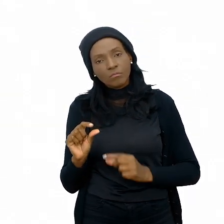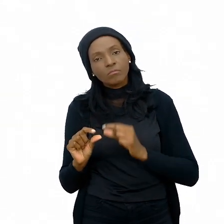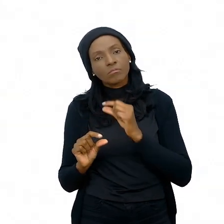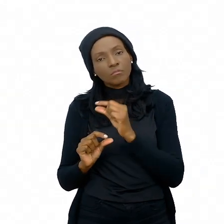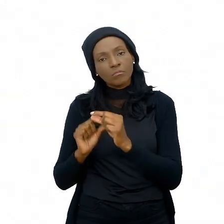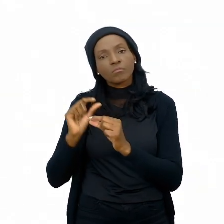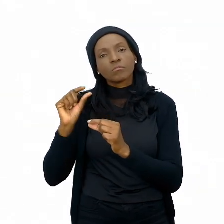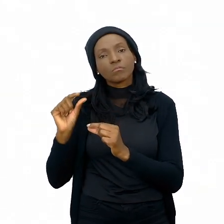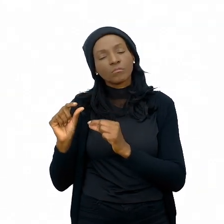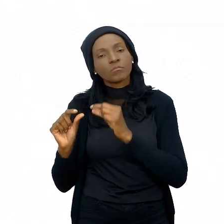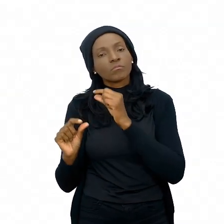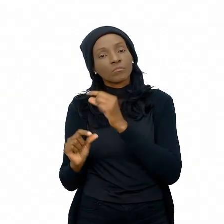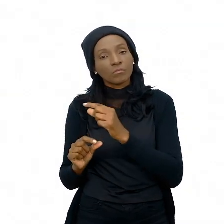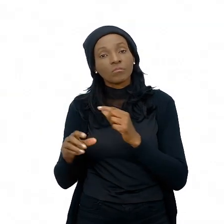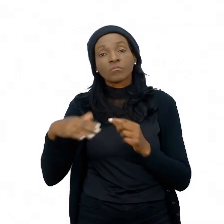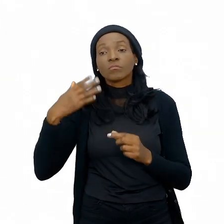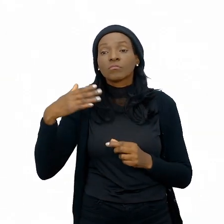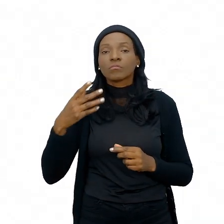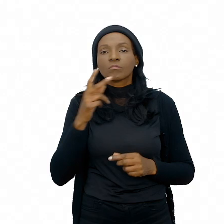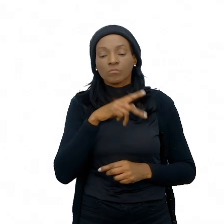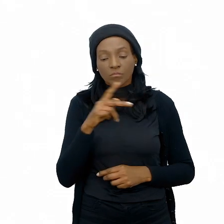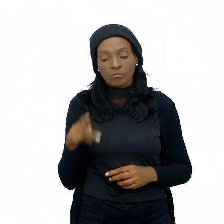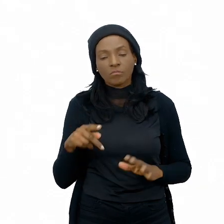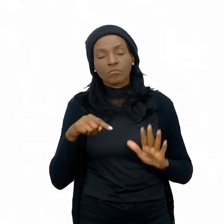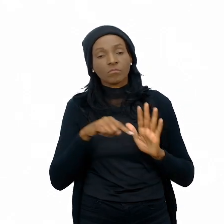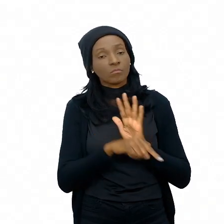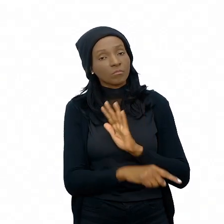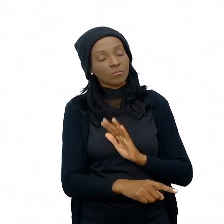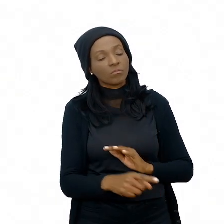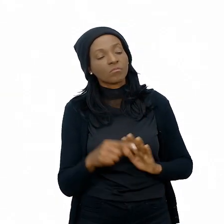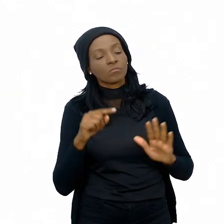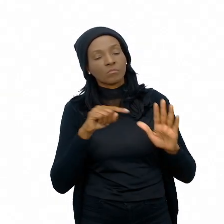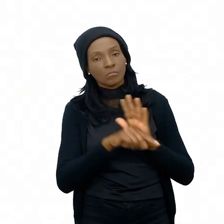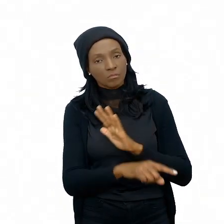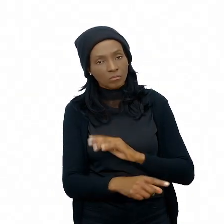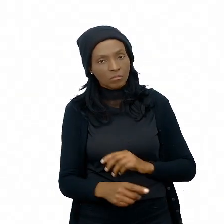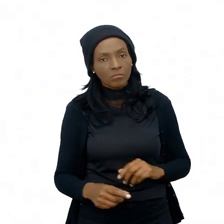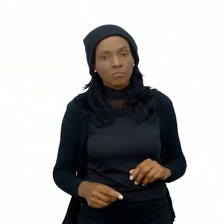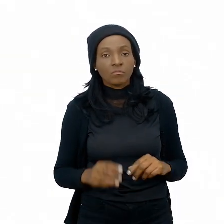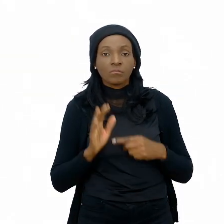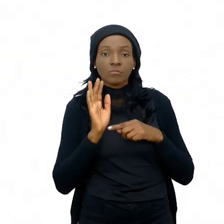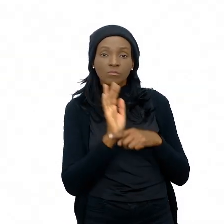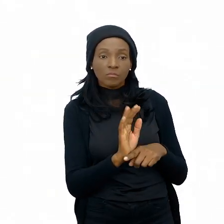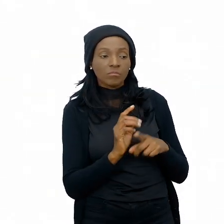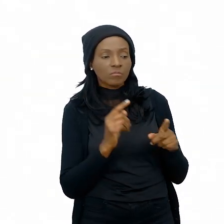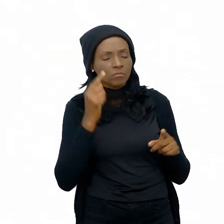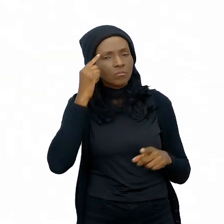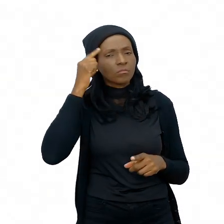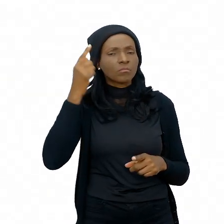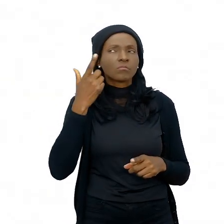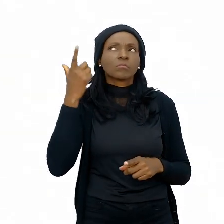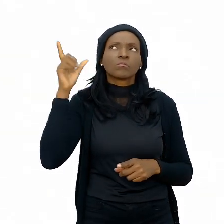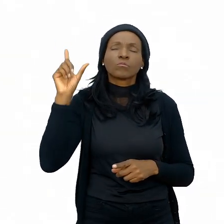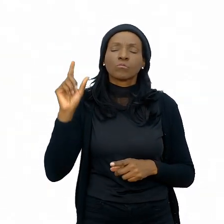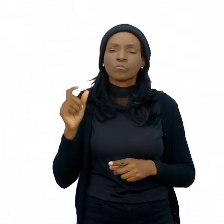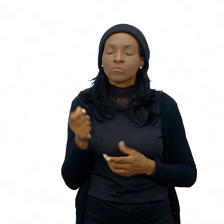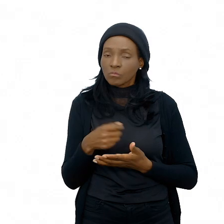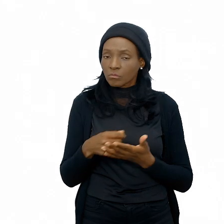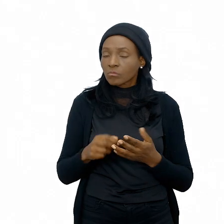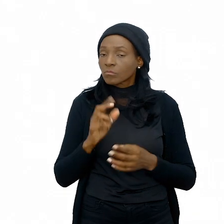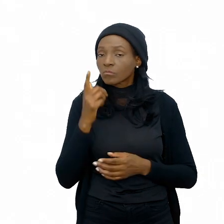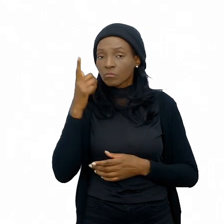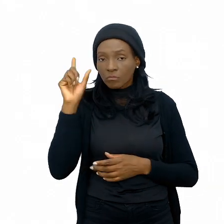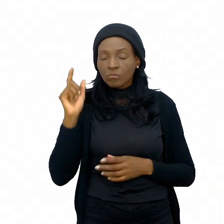das boas perguntas que o professor faz, e podem também pensar em outras escritas. Essa não é